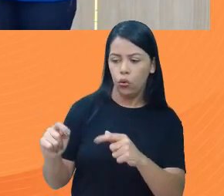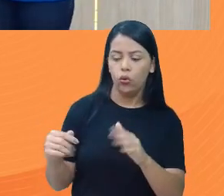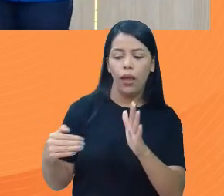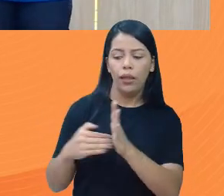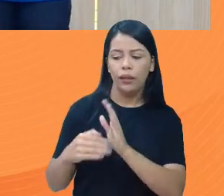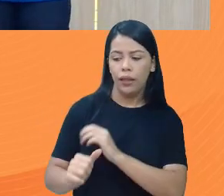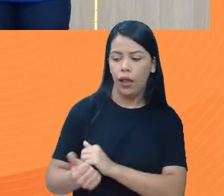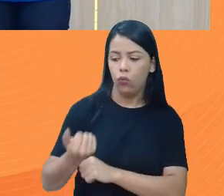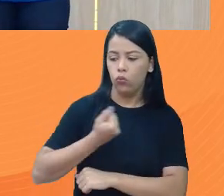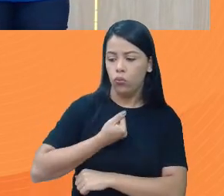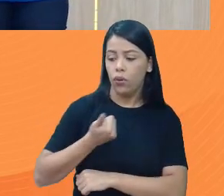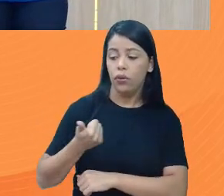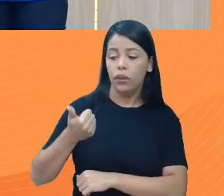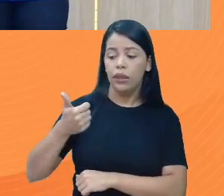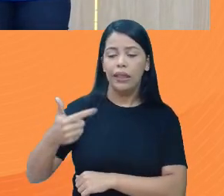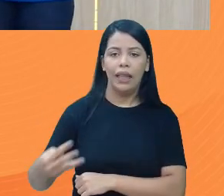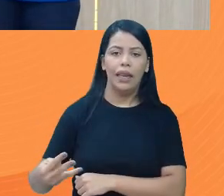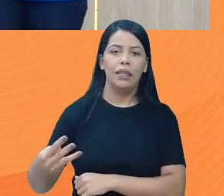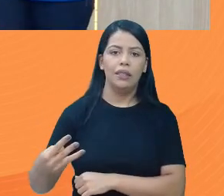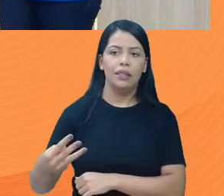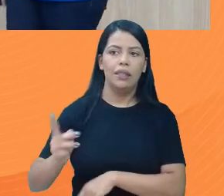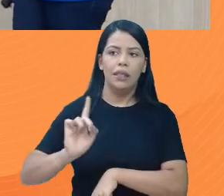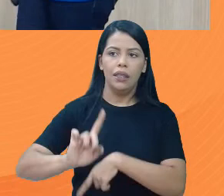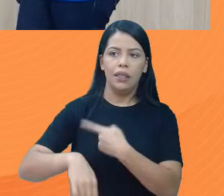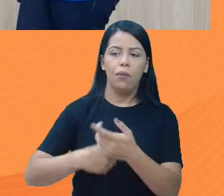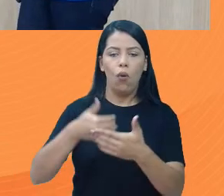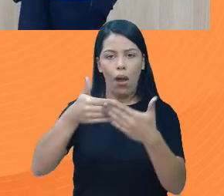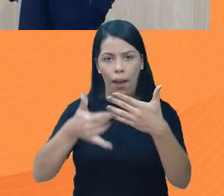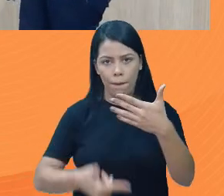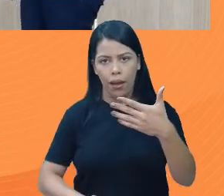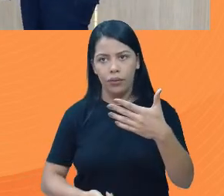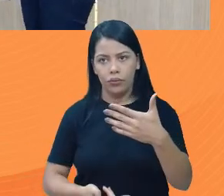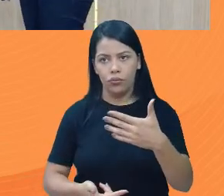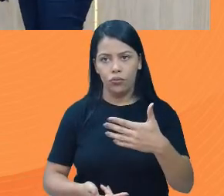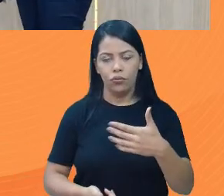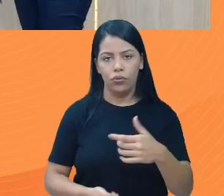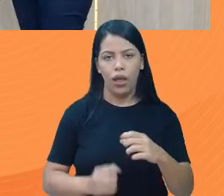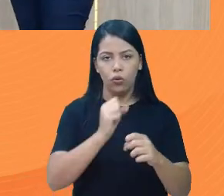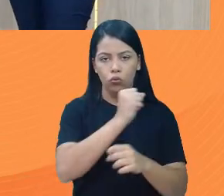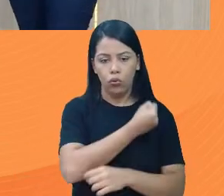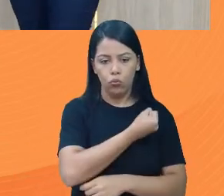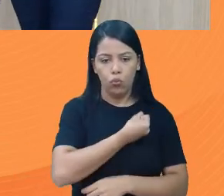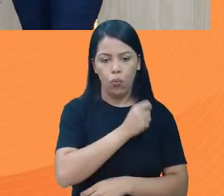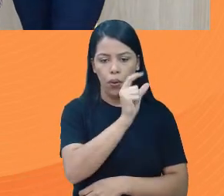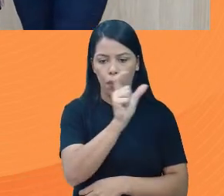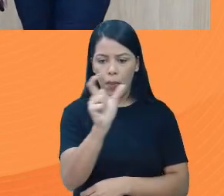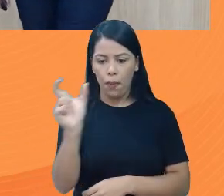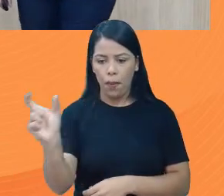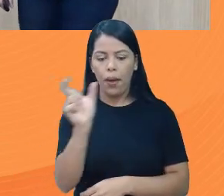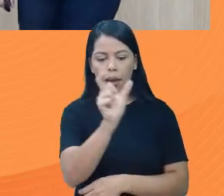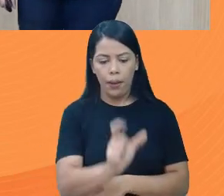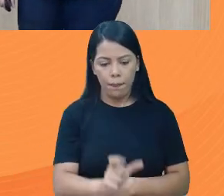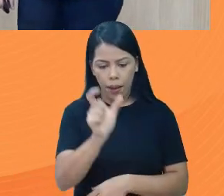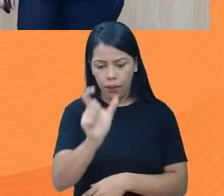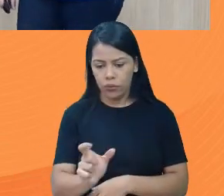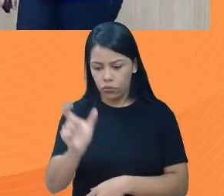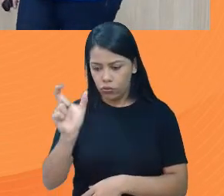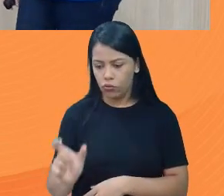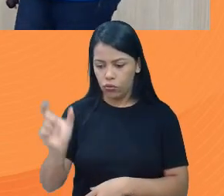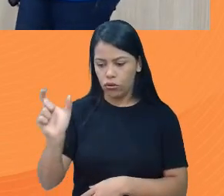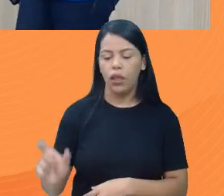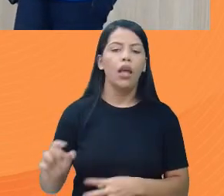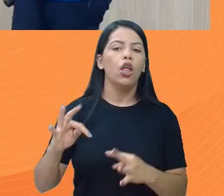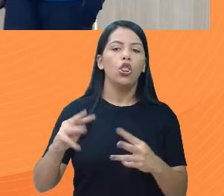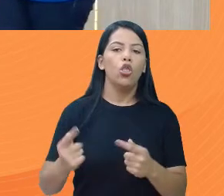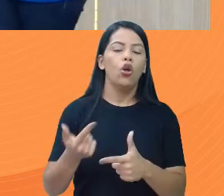número 13, né? Então abaixo do número tem os números que aquele valor, dividindo por eles, vai dar um valor